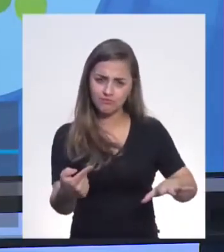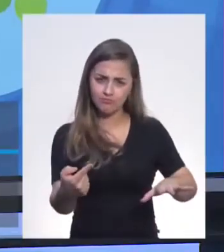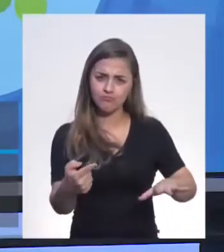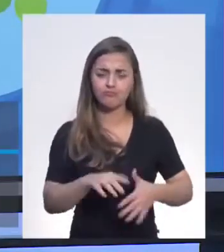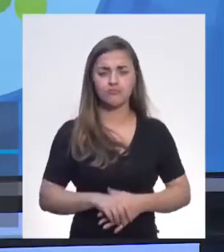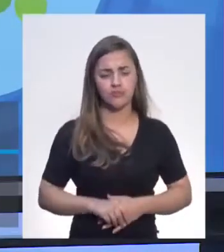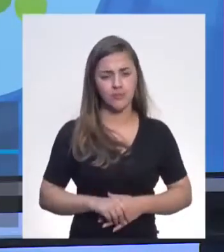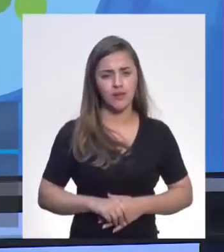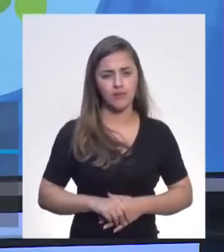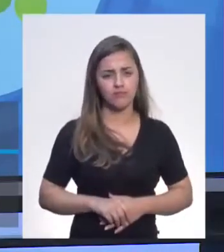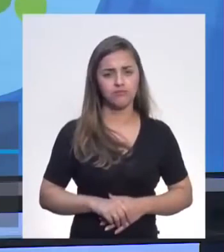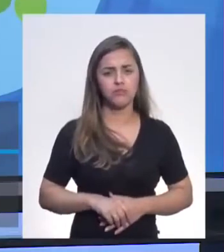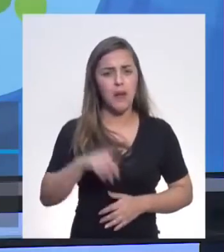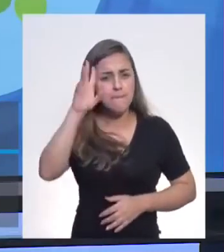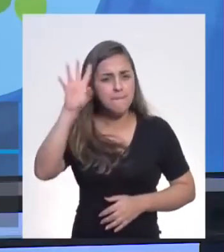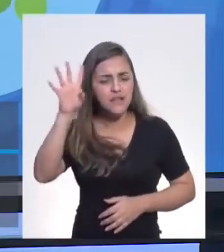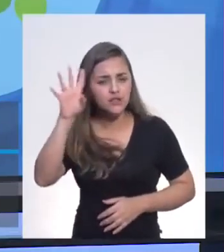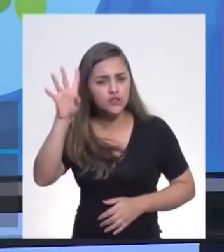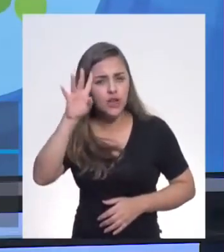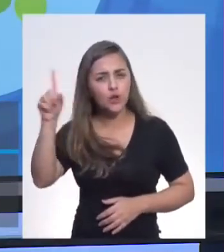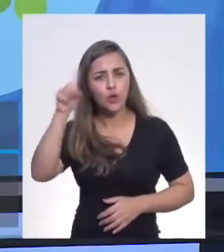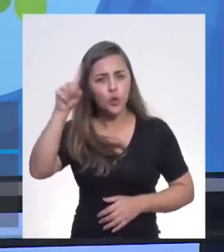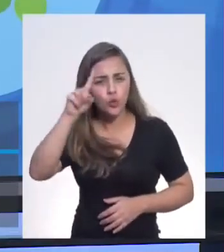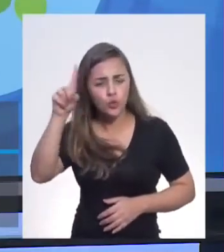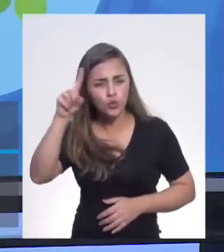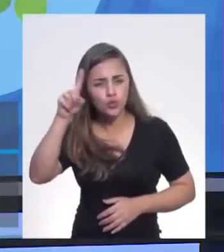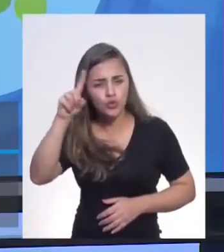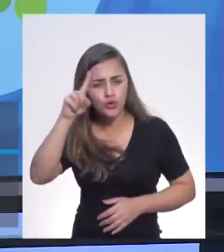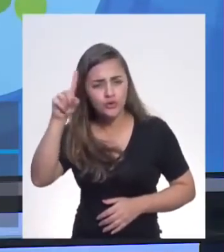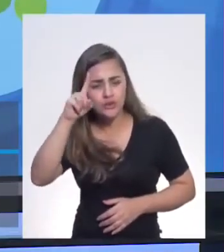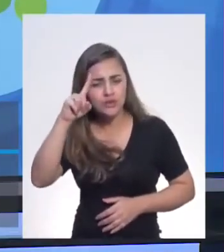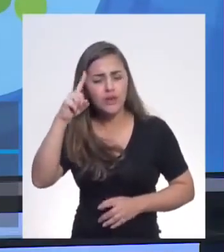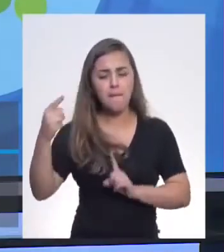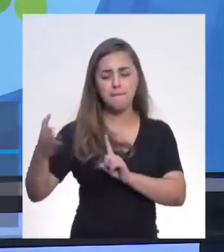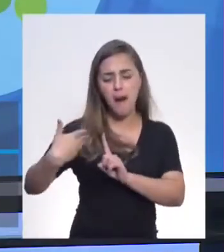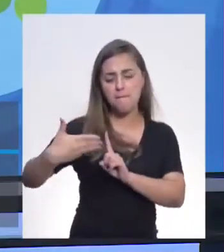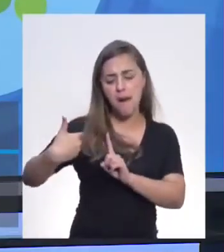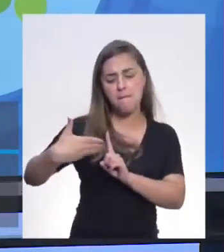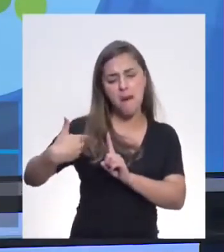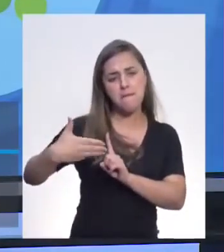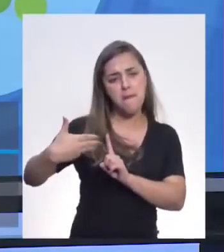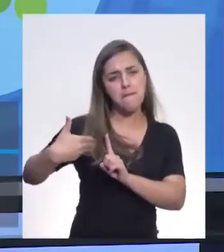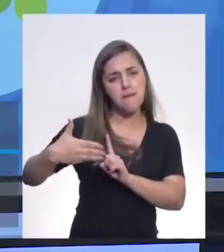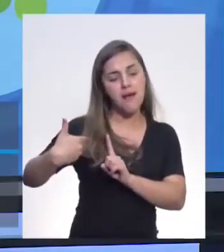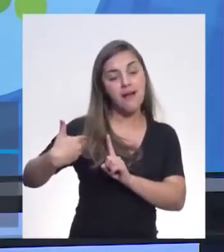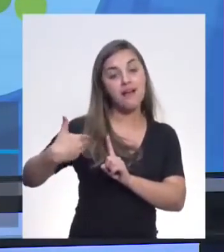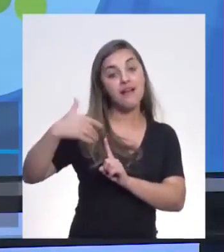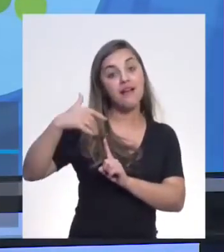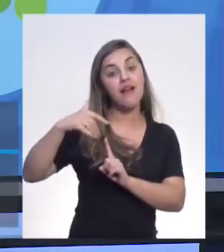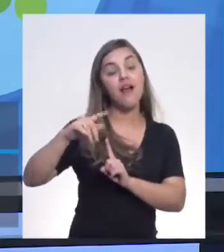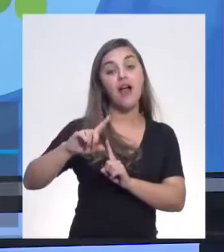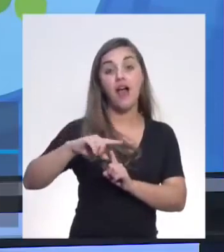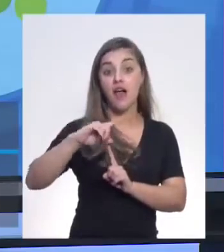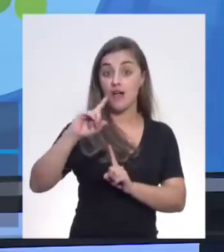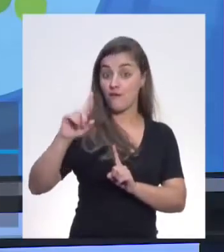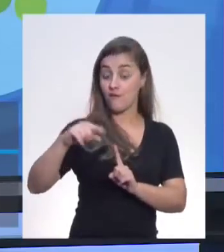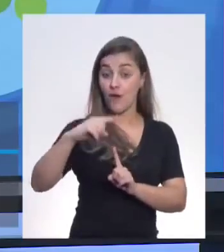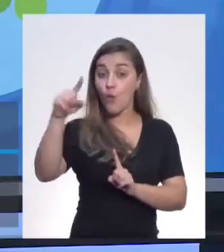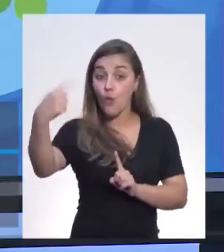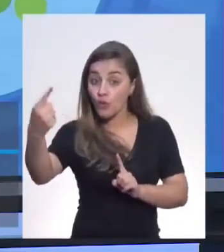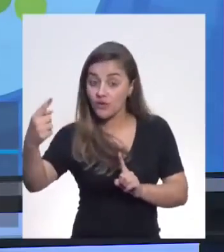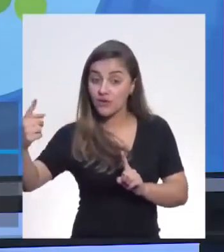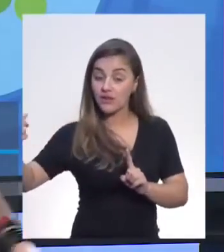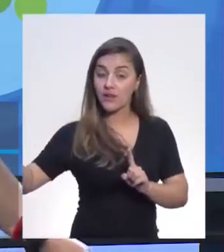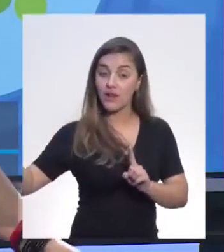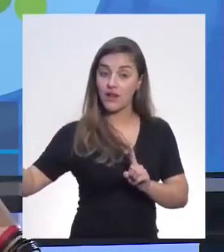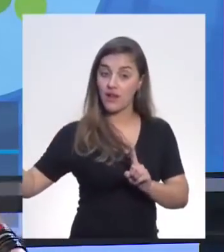tomando porrada todos os dias. Todo dia alguém te bate, te bate, te bate, te bate, te bate. Chega alguém em você que você não